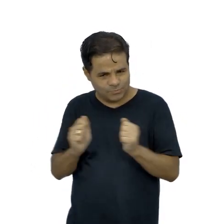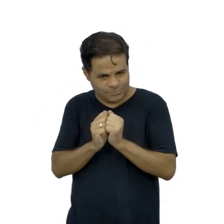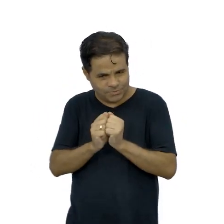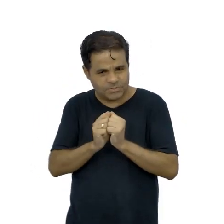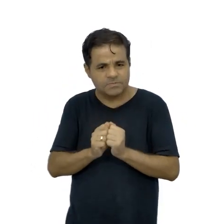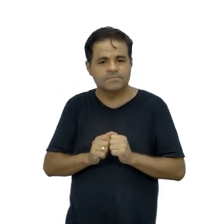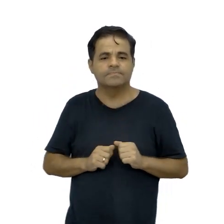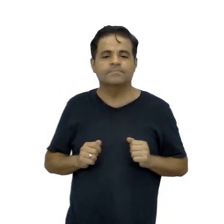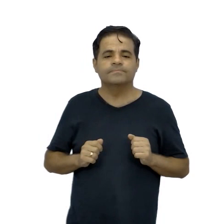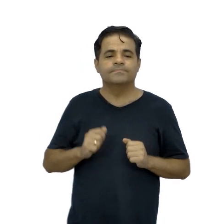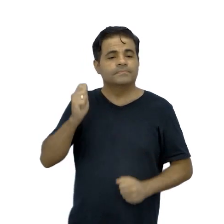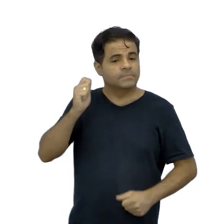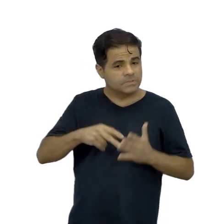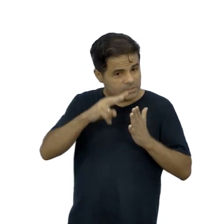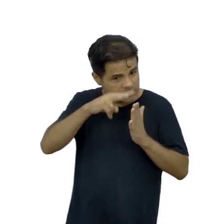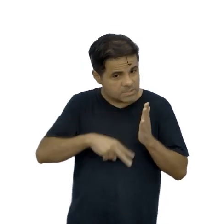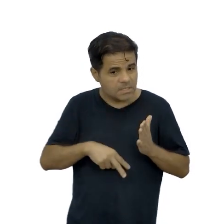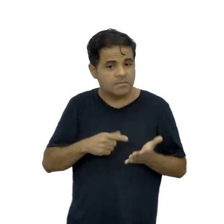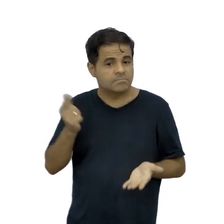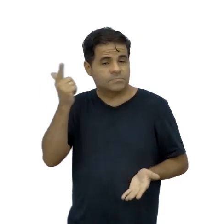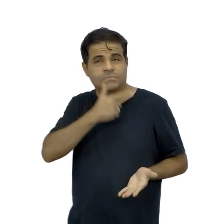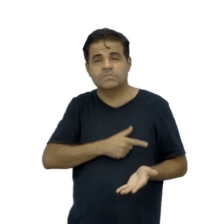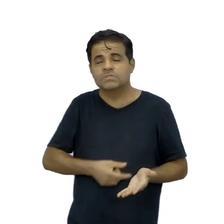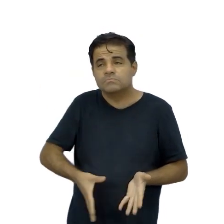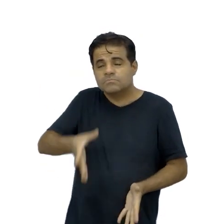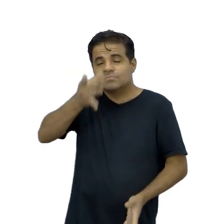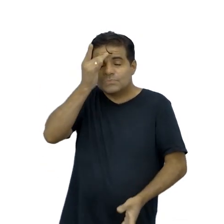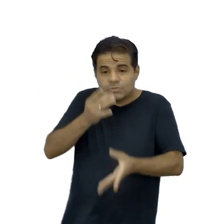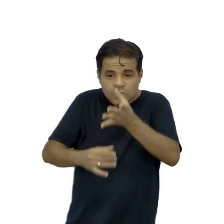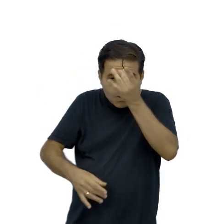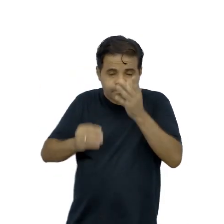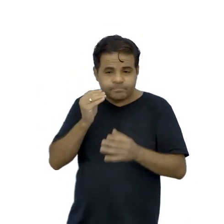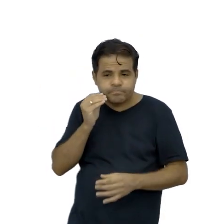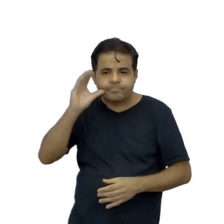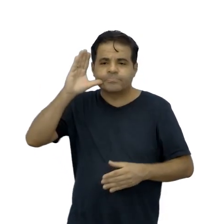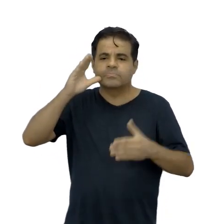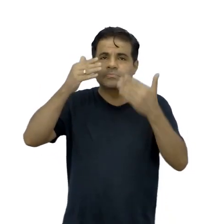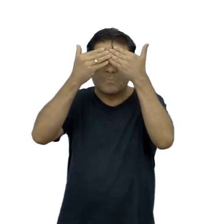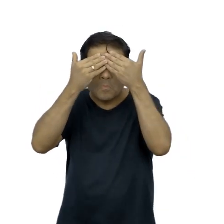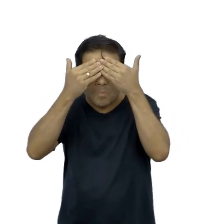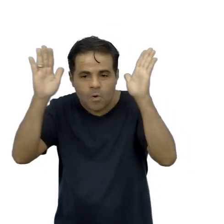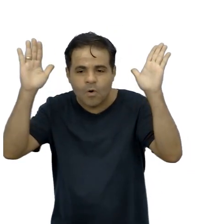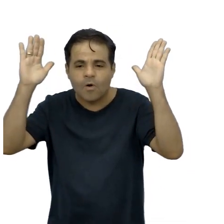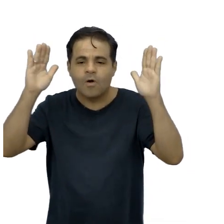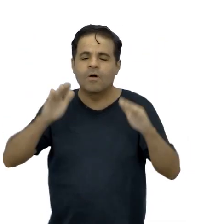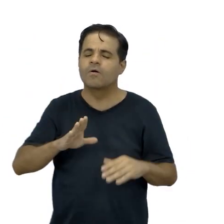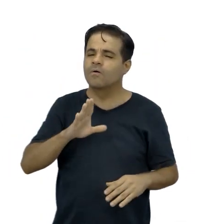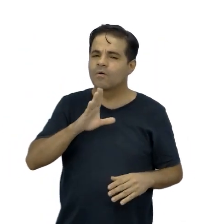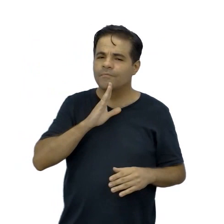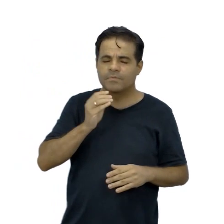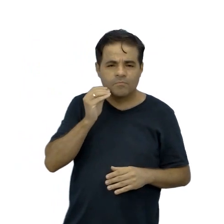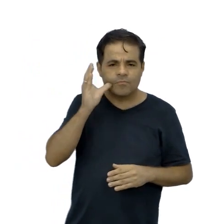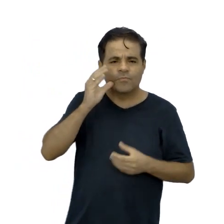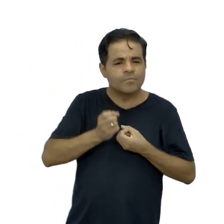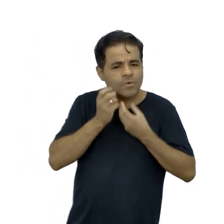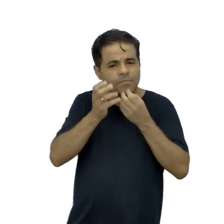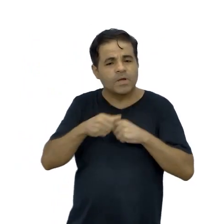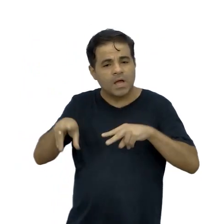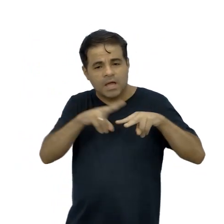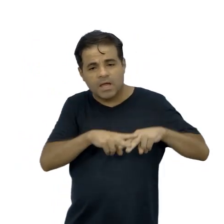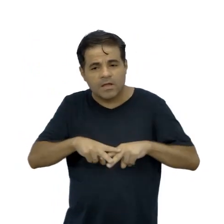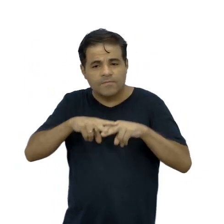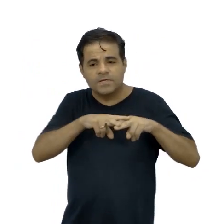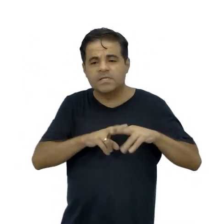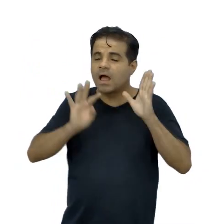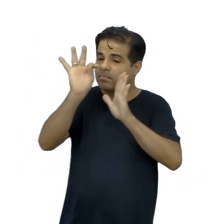né? Ler para adquirir novos conhecimentos, aumentar e ampliar os repertórios, tá? Ler para revisar